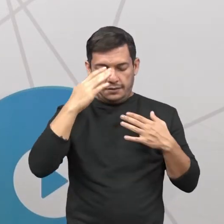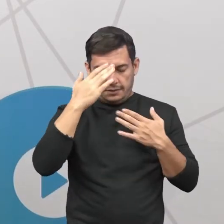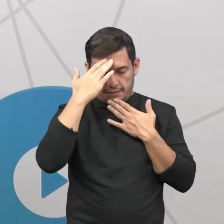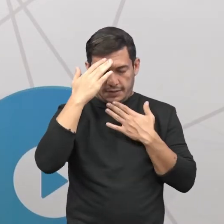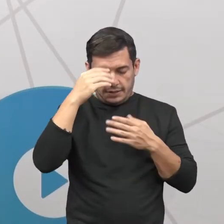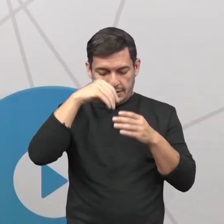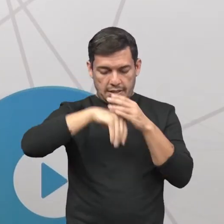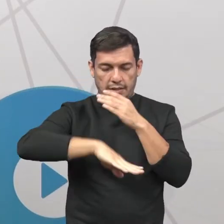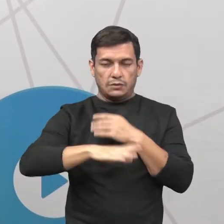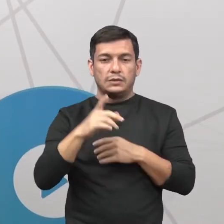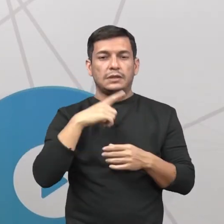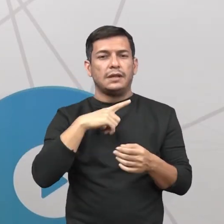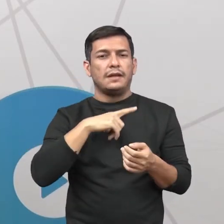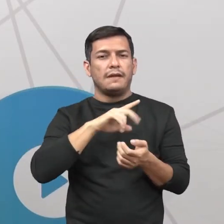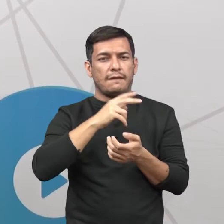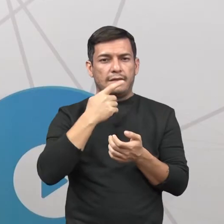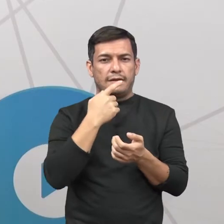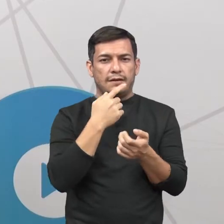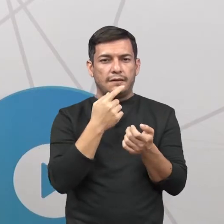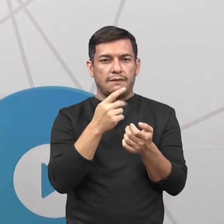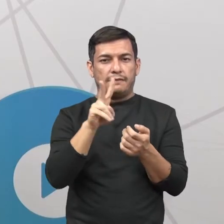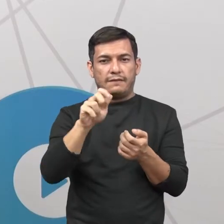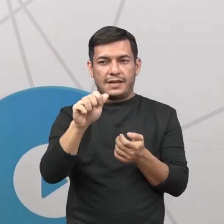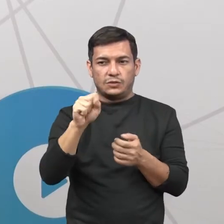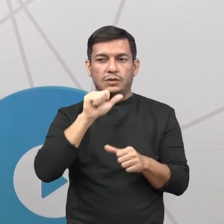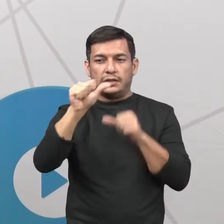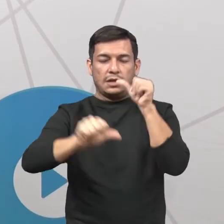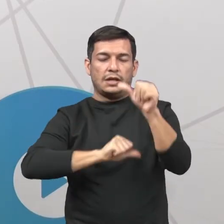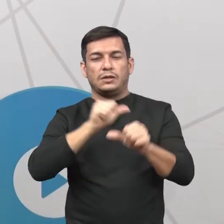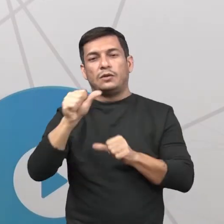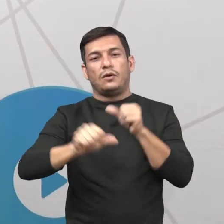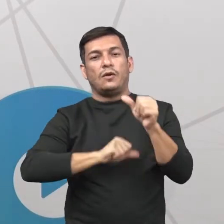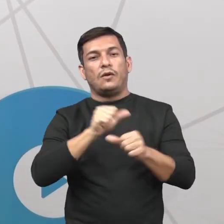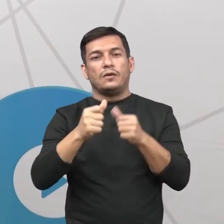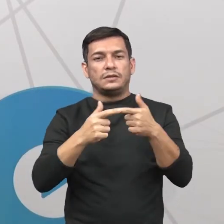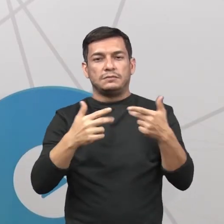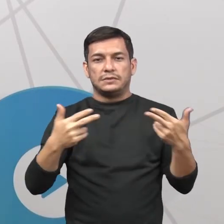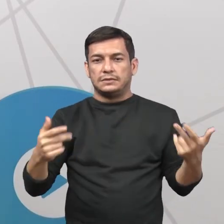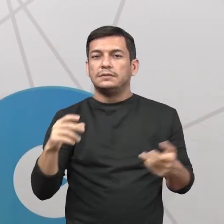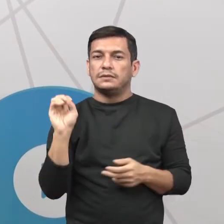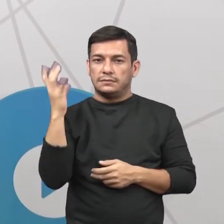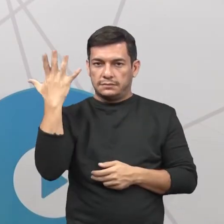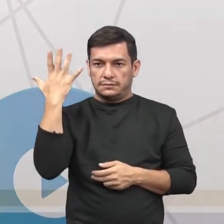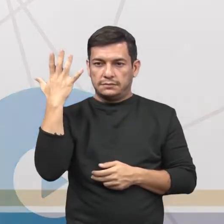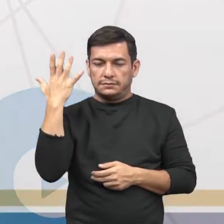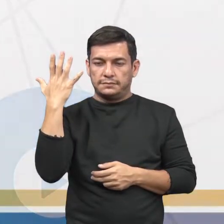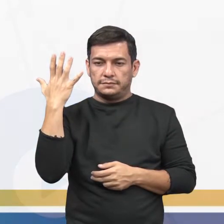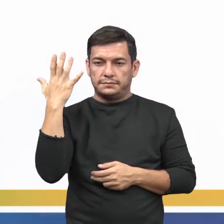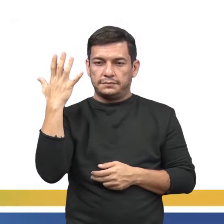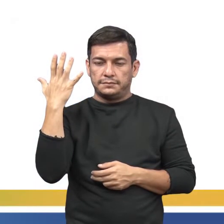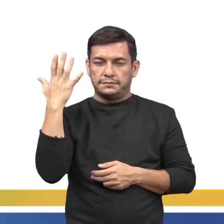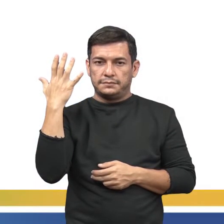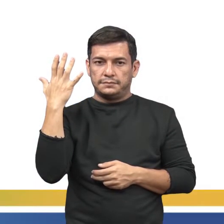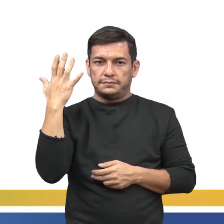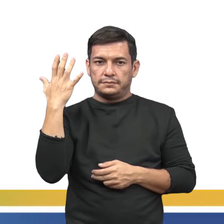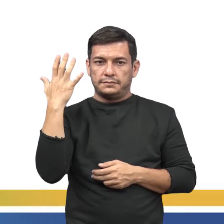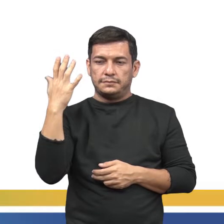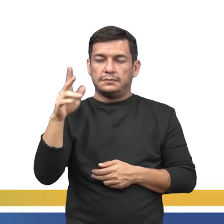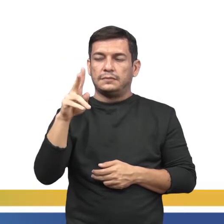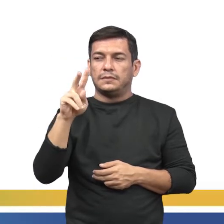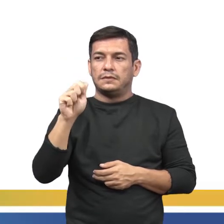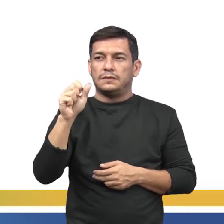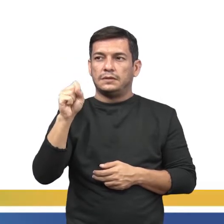de vasos sanguíneos e é neles que a troca de substâncias ocorre. Bom, os